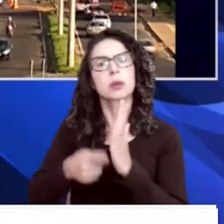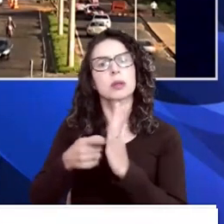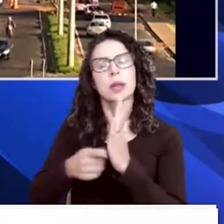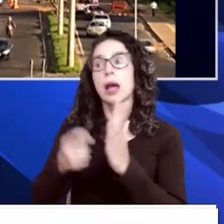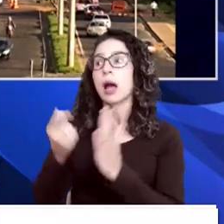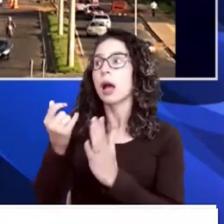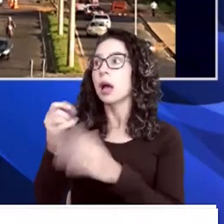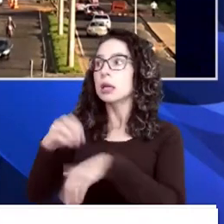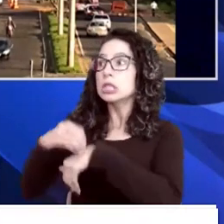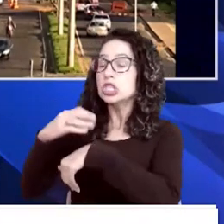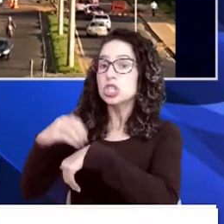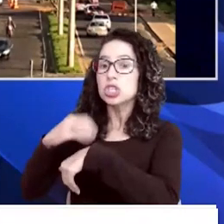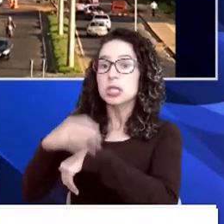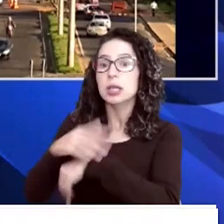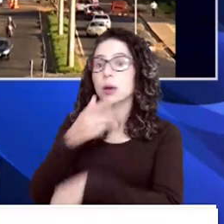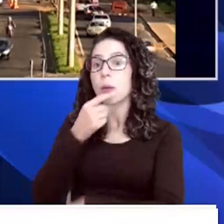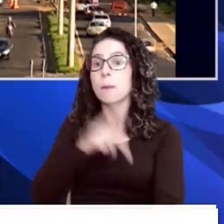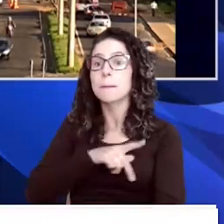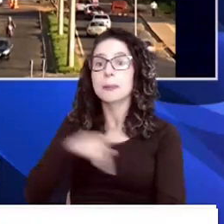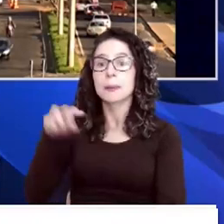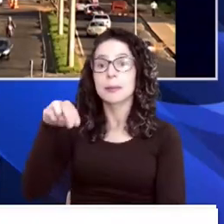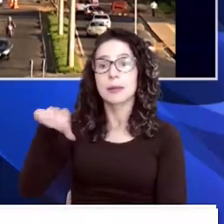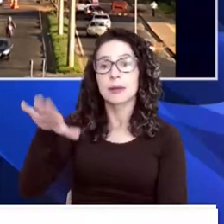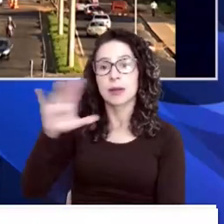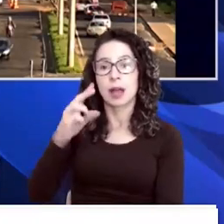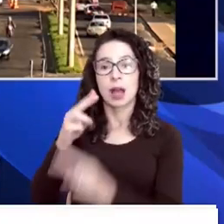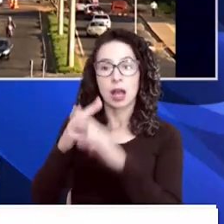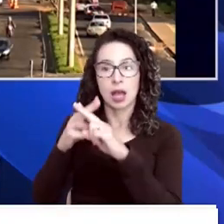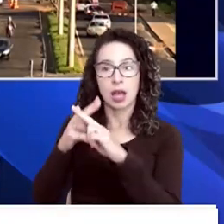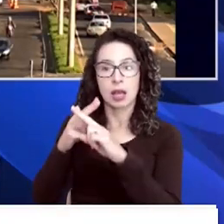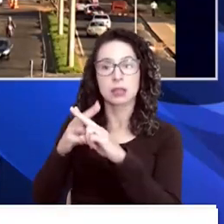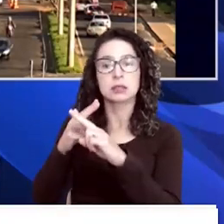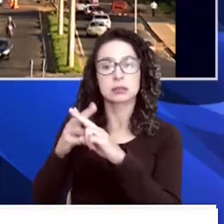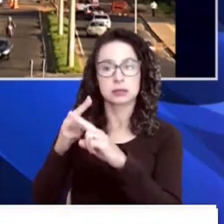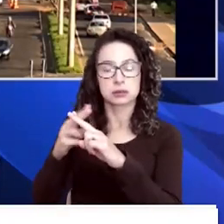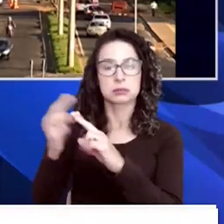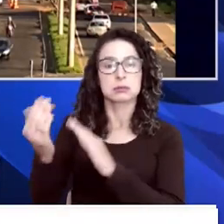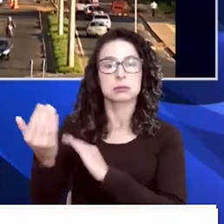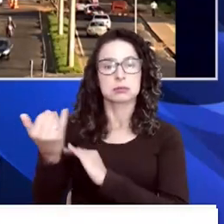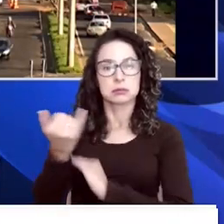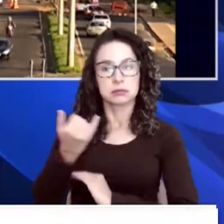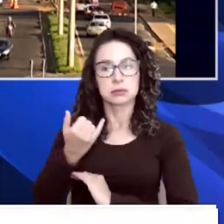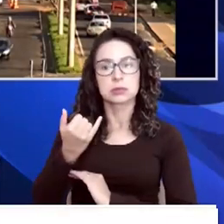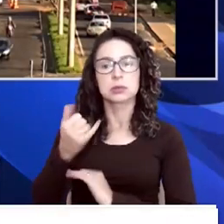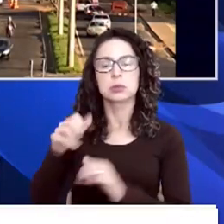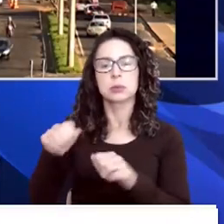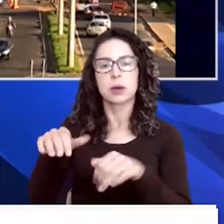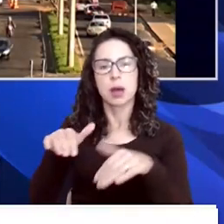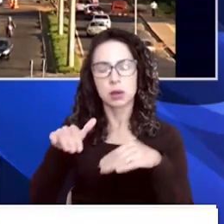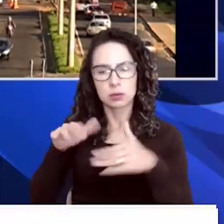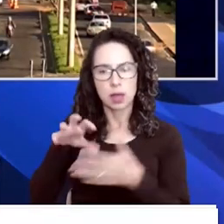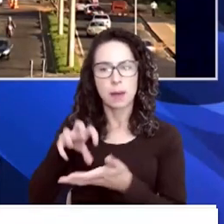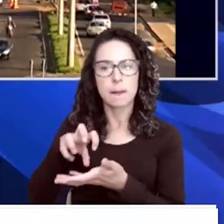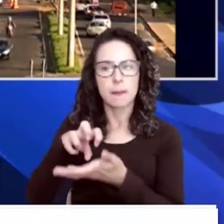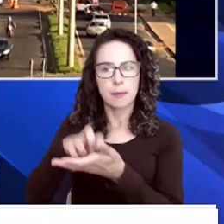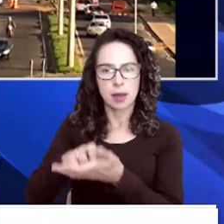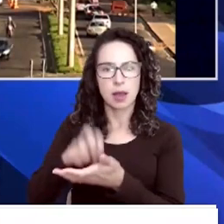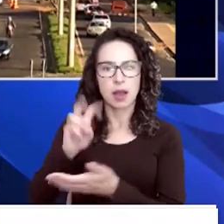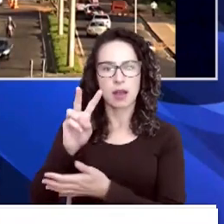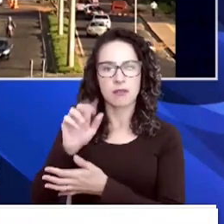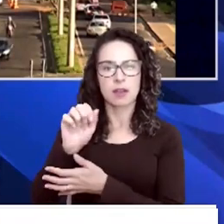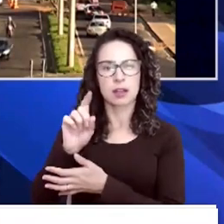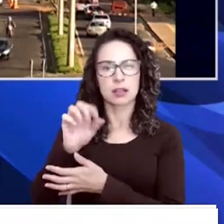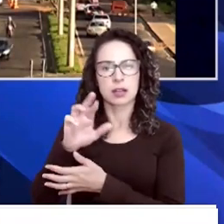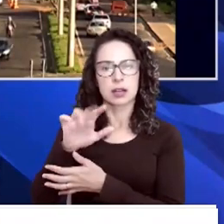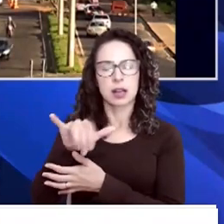com o presidente nacional da Caixa Econômica Federal, uma audiência que foi marcada pelo Vanderlei Sirac, que